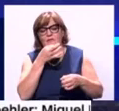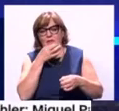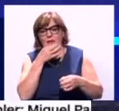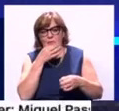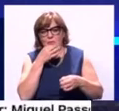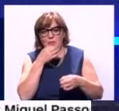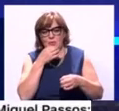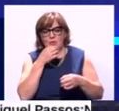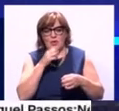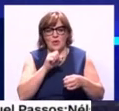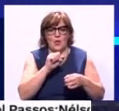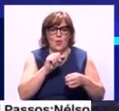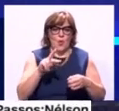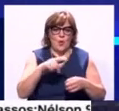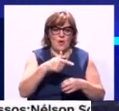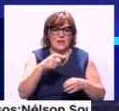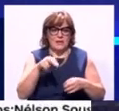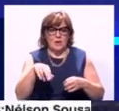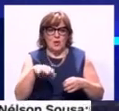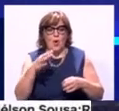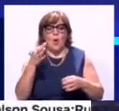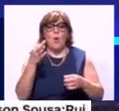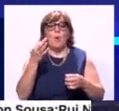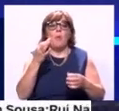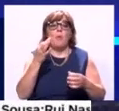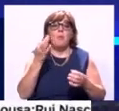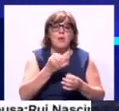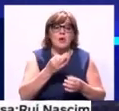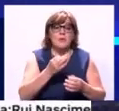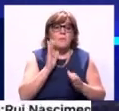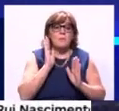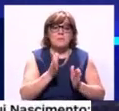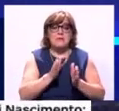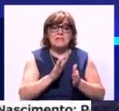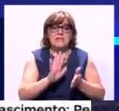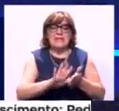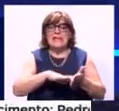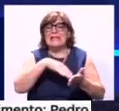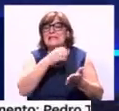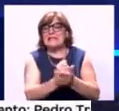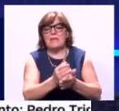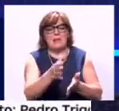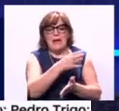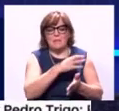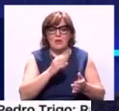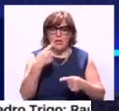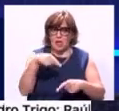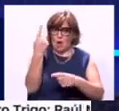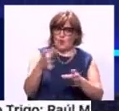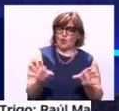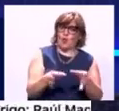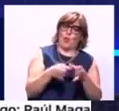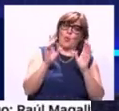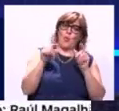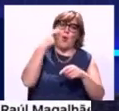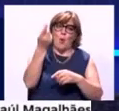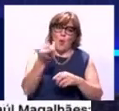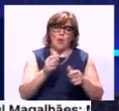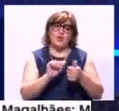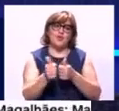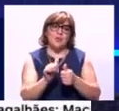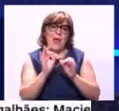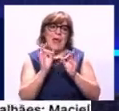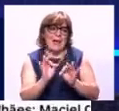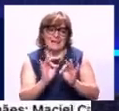Gutmann. O Porto tem que ser campeão sempre. Mas há outros clubes, não é? Sim, mas eu Júlio, continuo a dizer... O Porto e o futebol